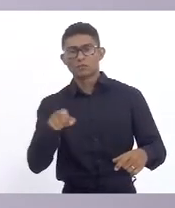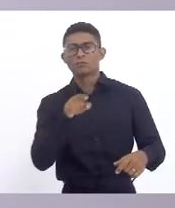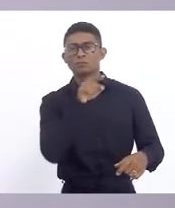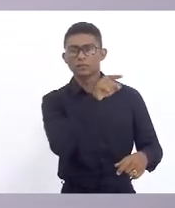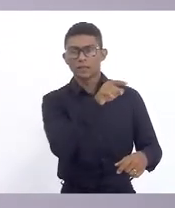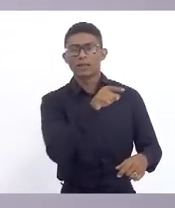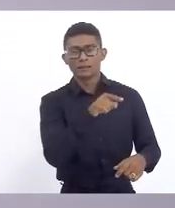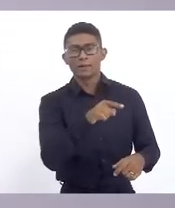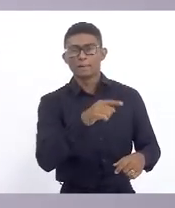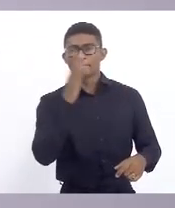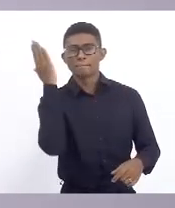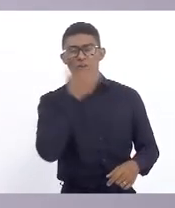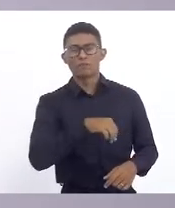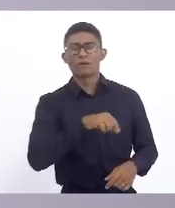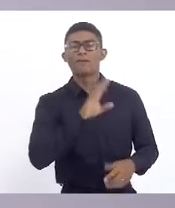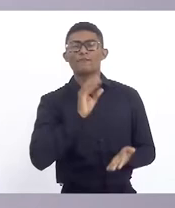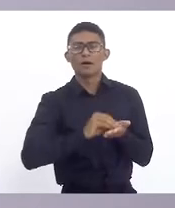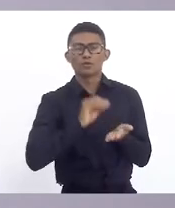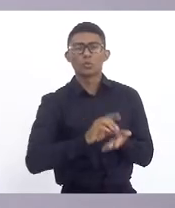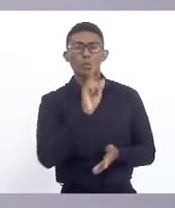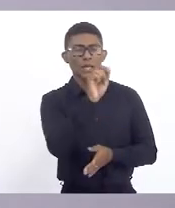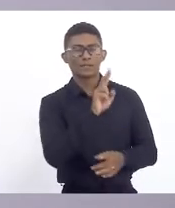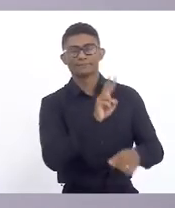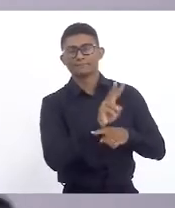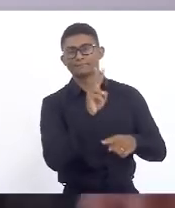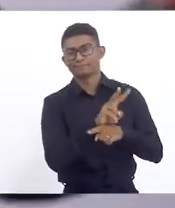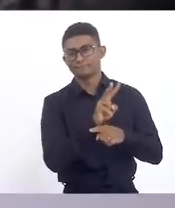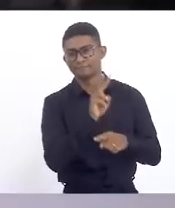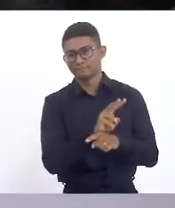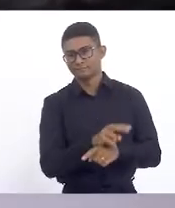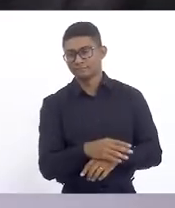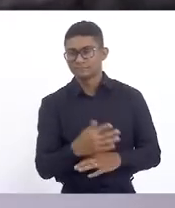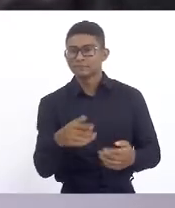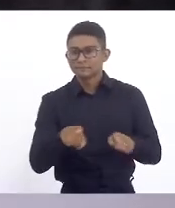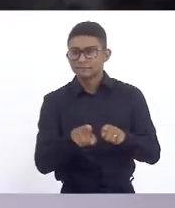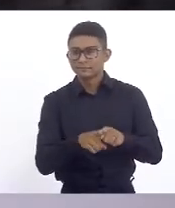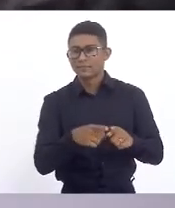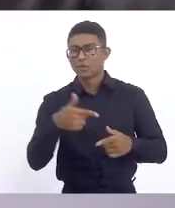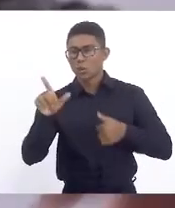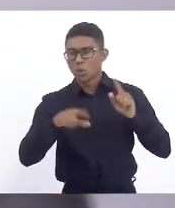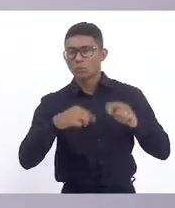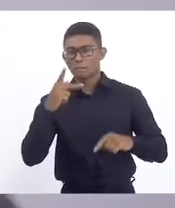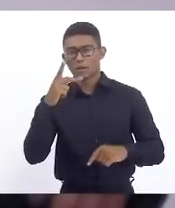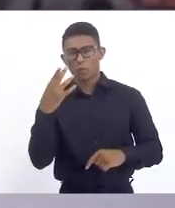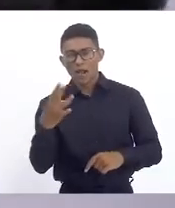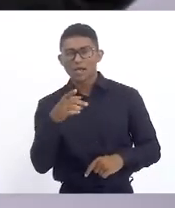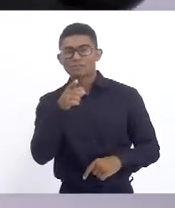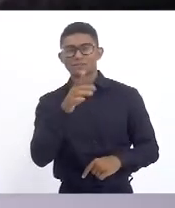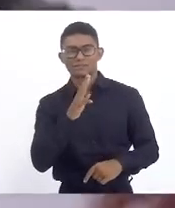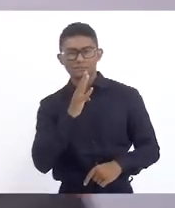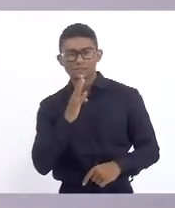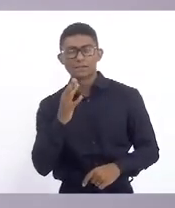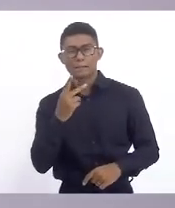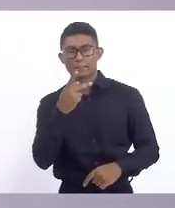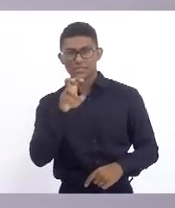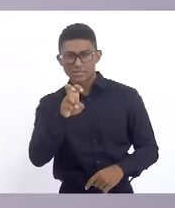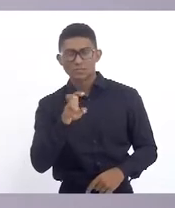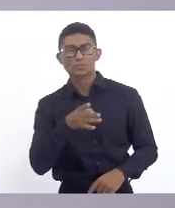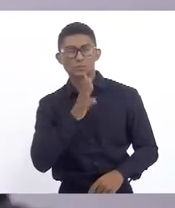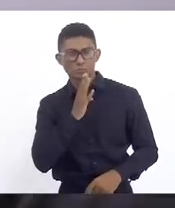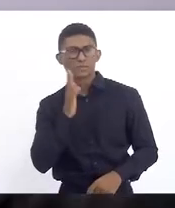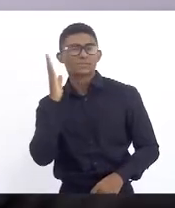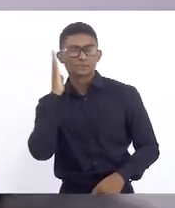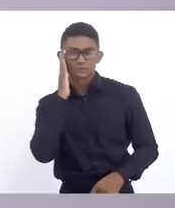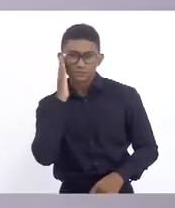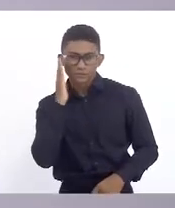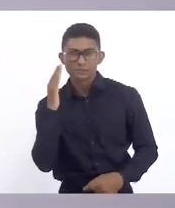papel, né, preventivo e regulatório por parte da agência, sem falar nas questões da P4, que Vossa Excelência também conduz, e da P5, quanto às